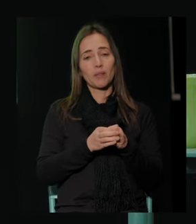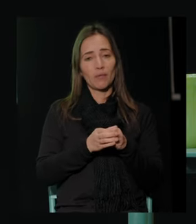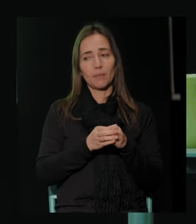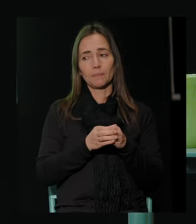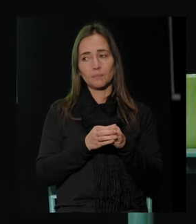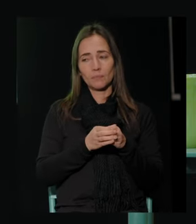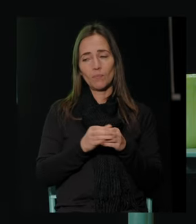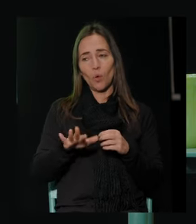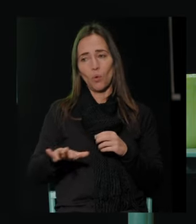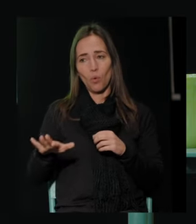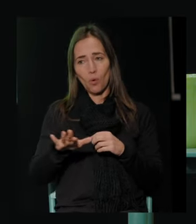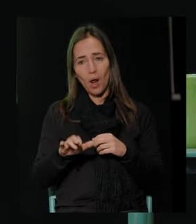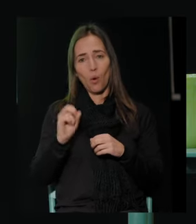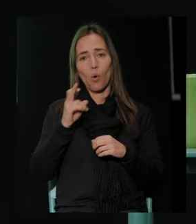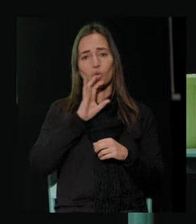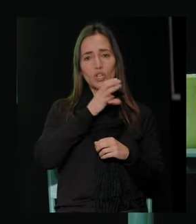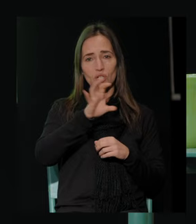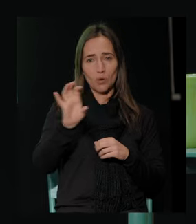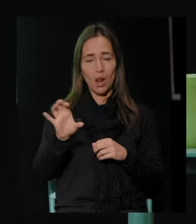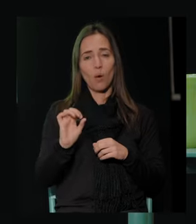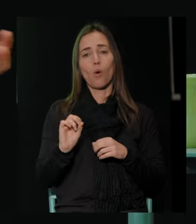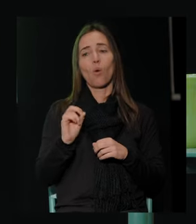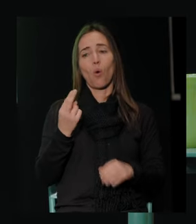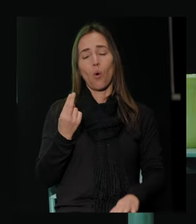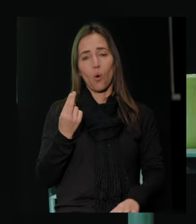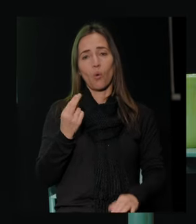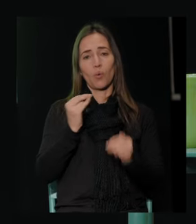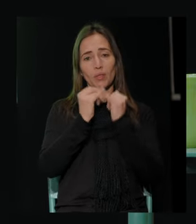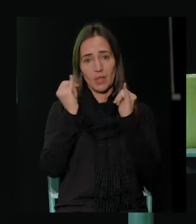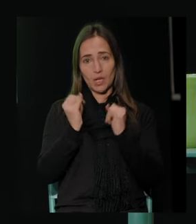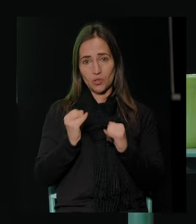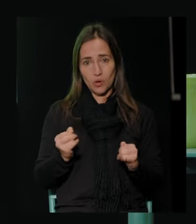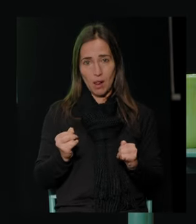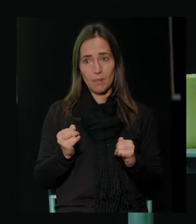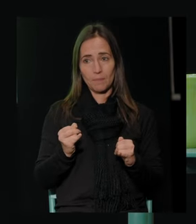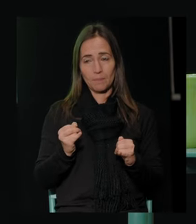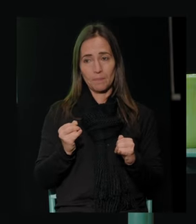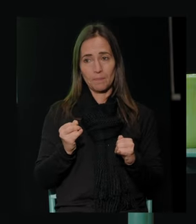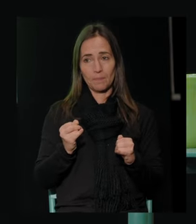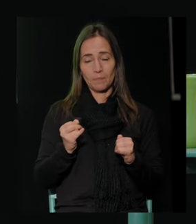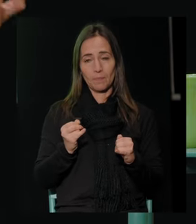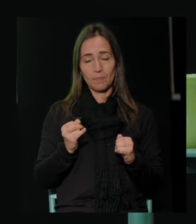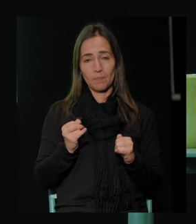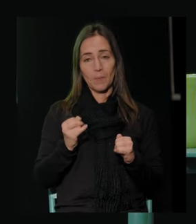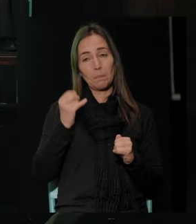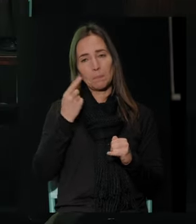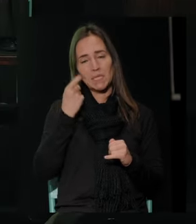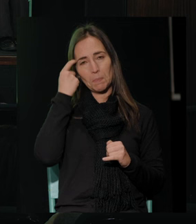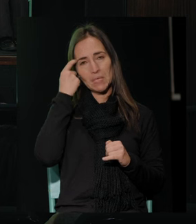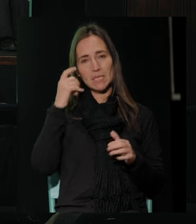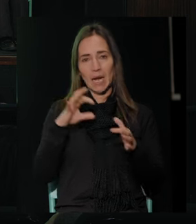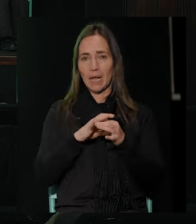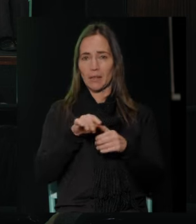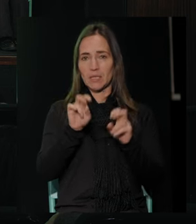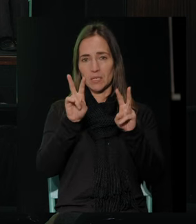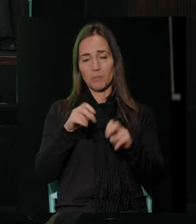nível local ou regional ou até a nível internacional, tem de exatamente pensar nesses termos que